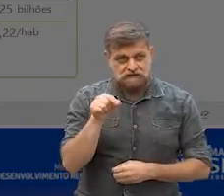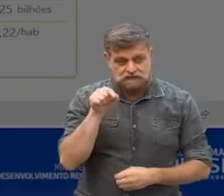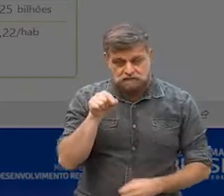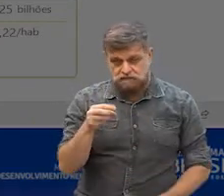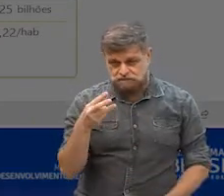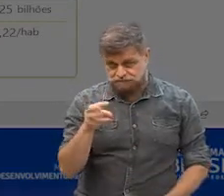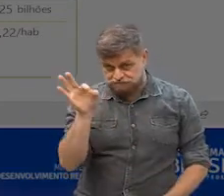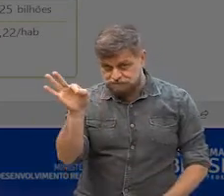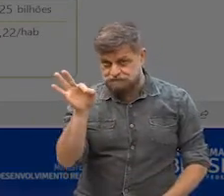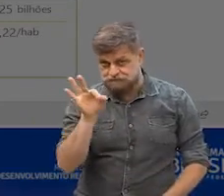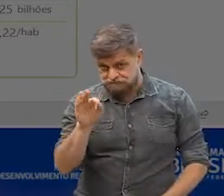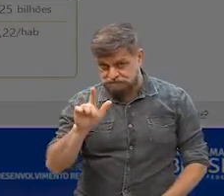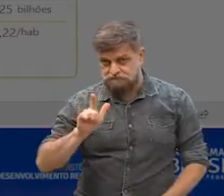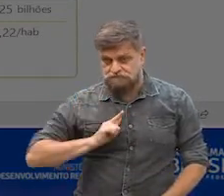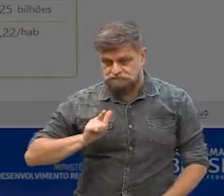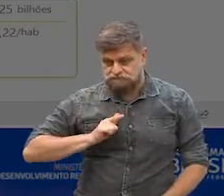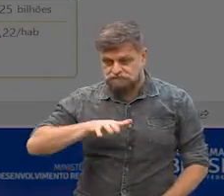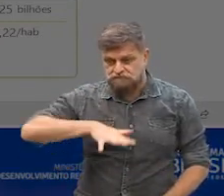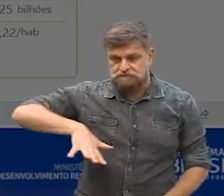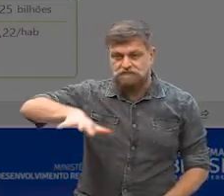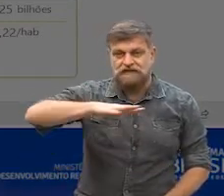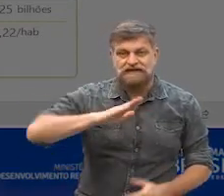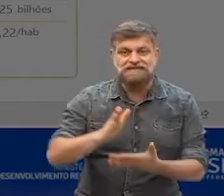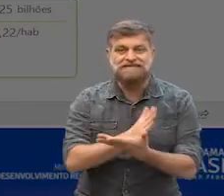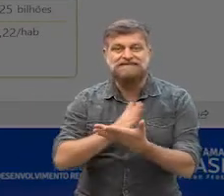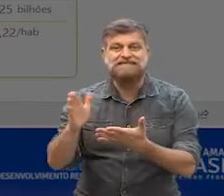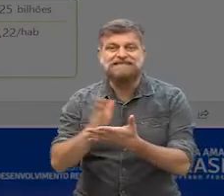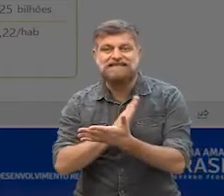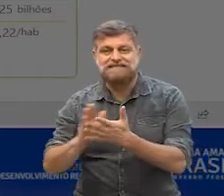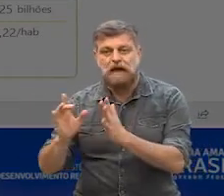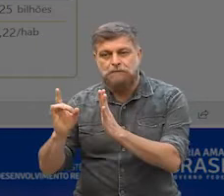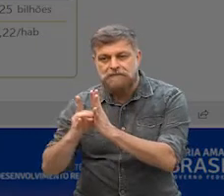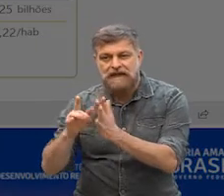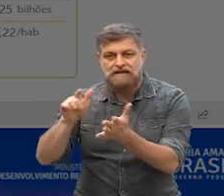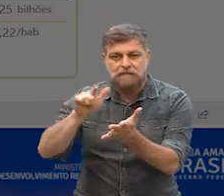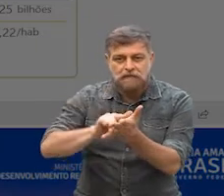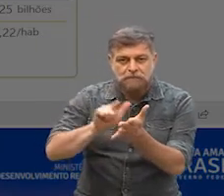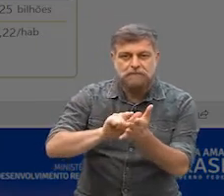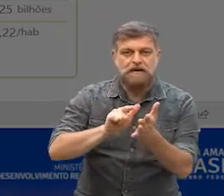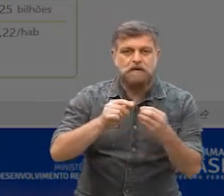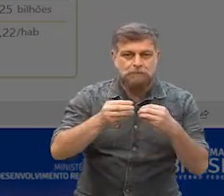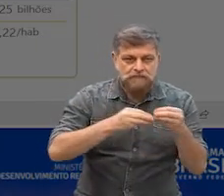36,3% têm o serviço de coleta seletiva, o que envolve